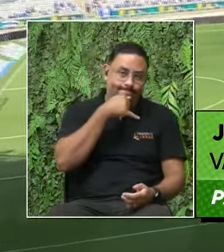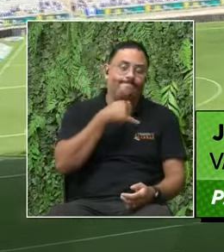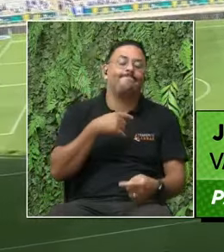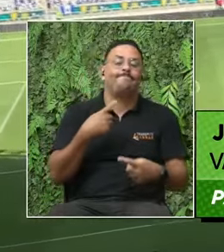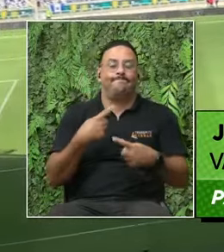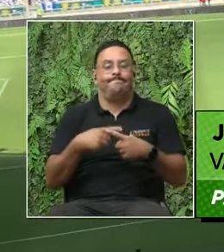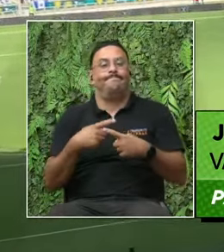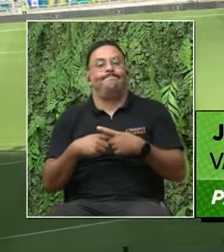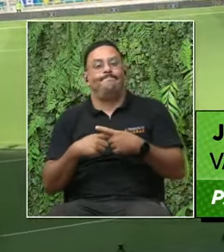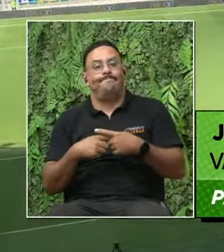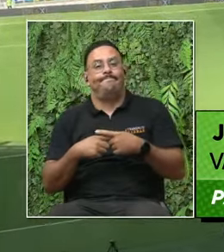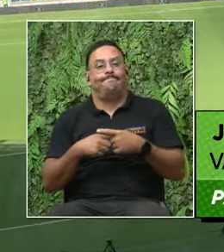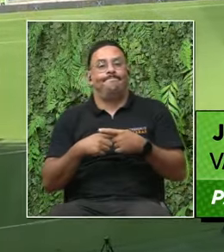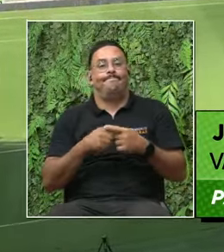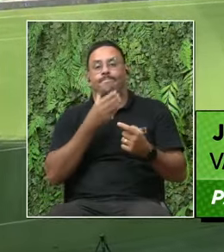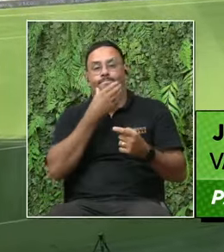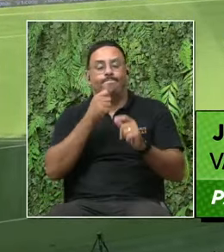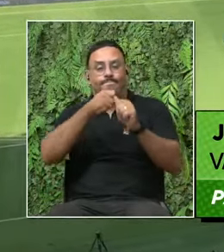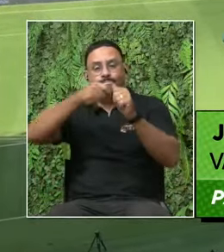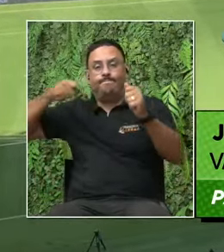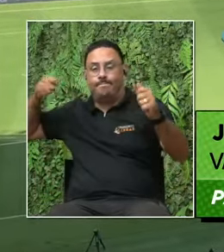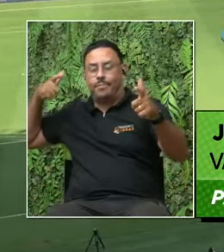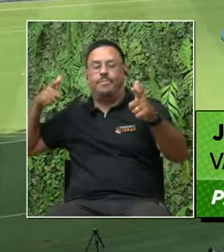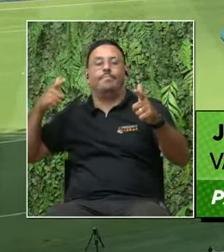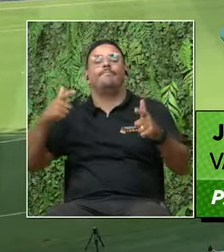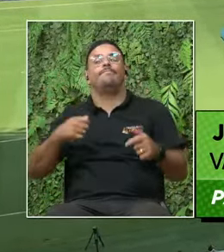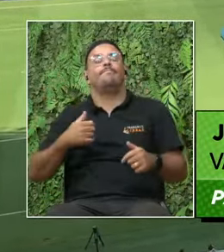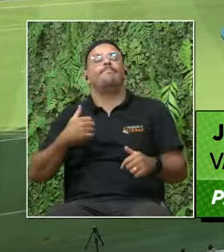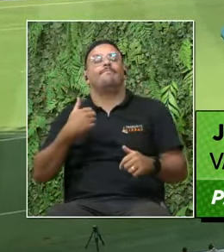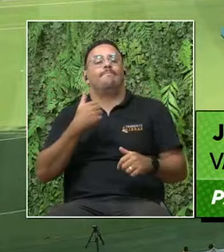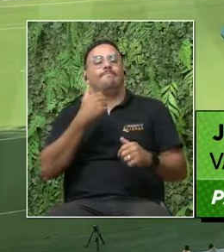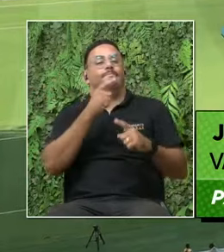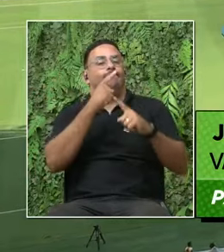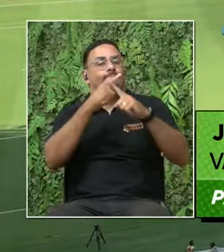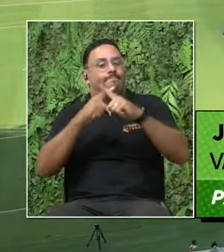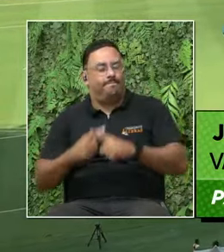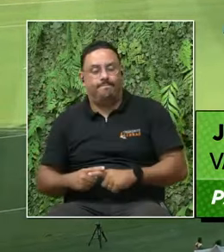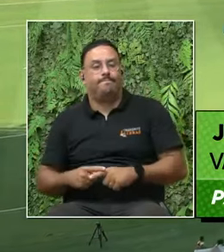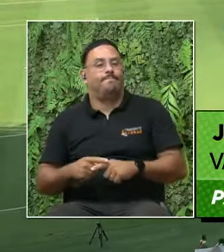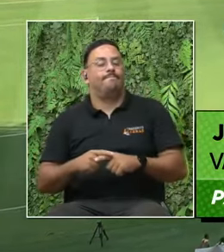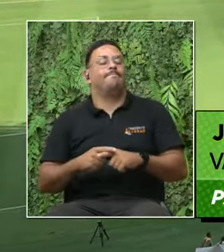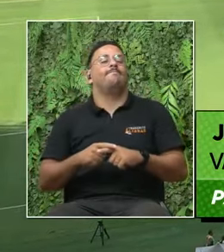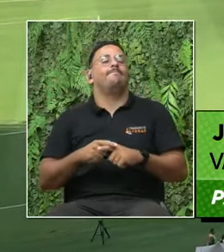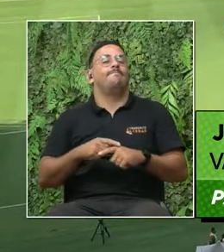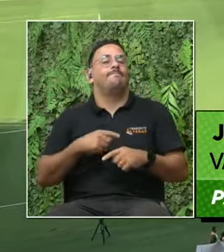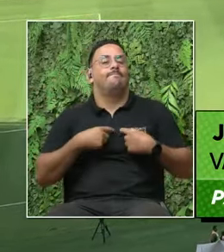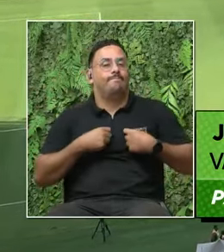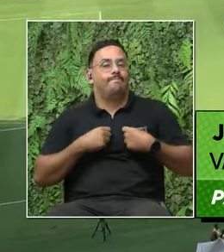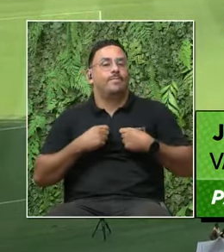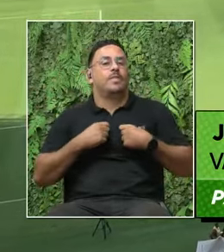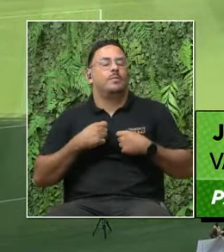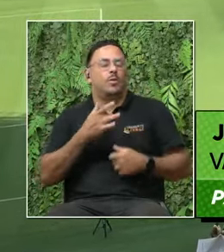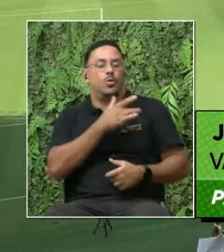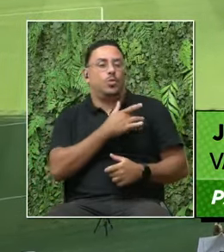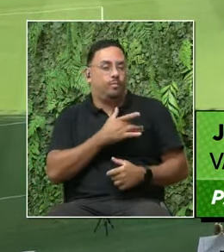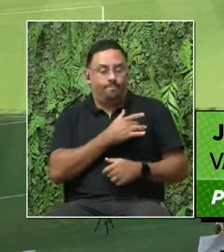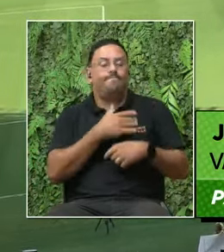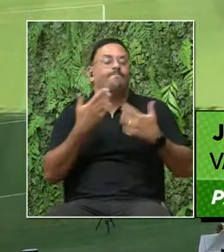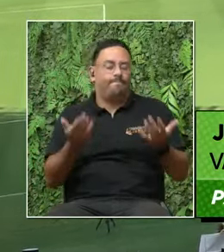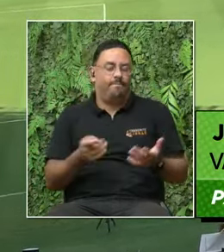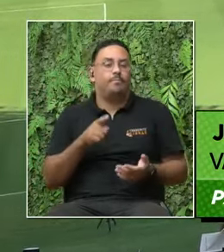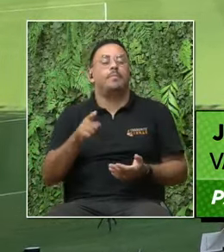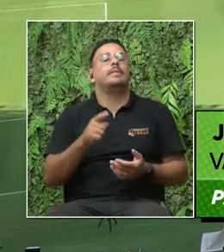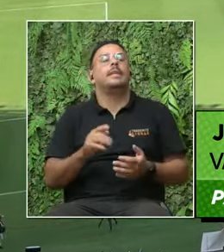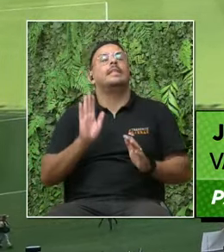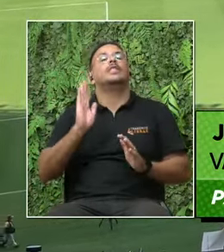da não participação do Moreno em um jogo profissional novamente vestindo a camisa do Cruzeiro Mas ele